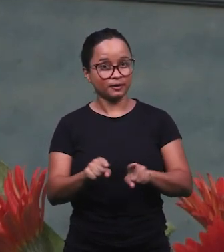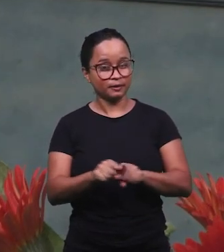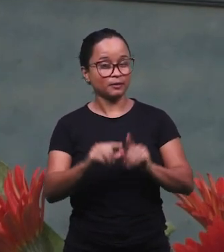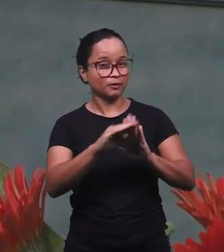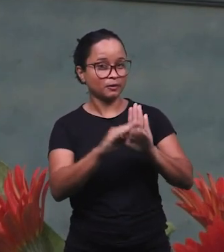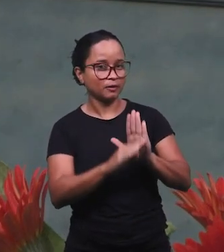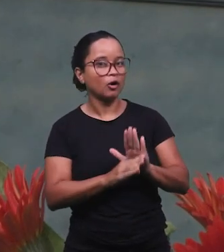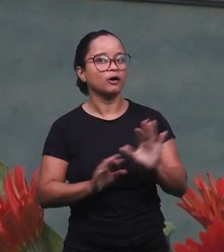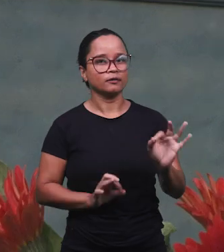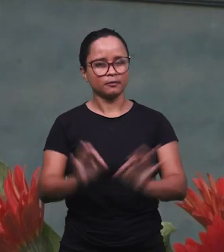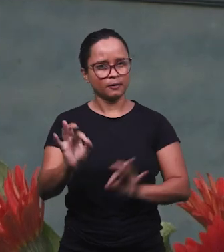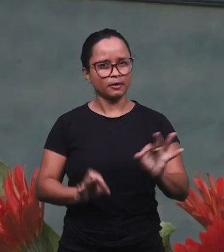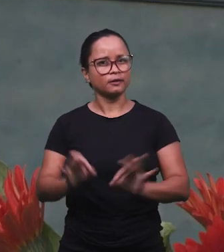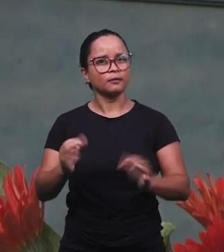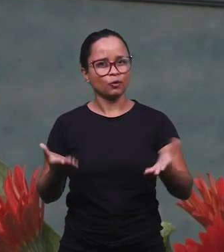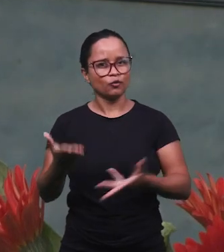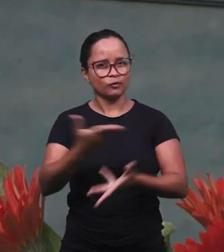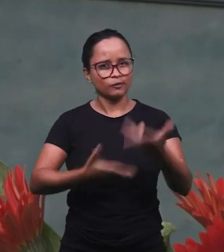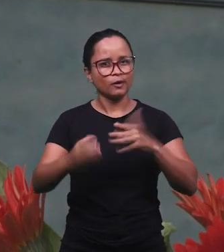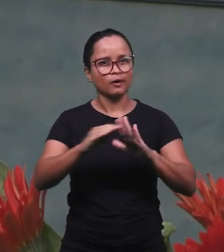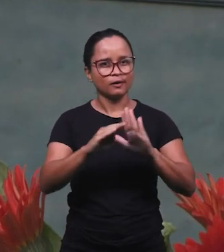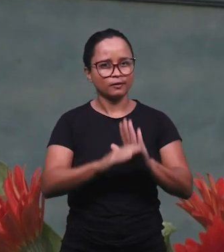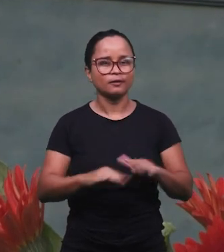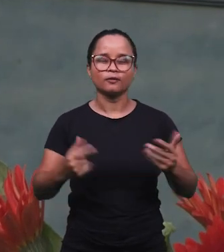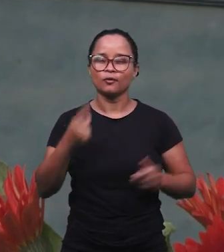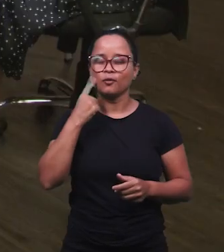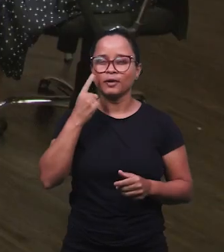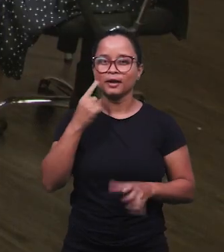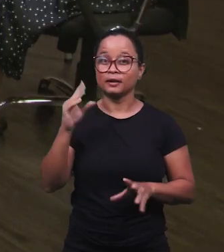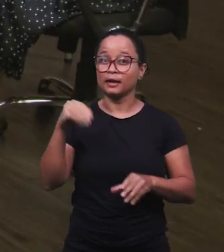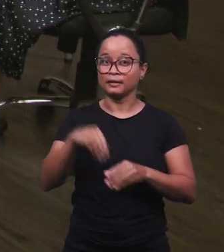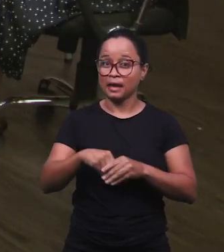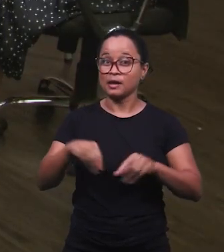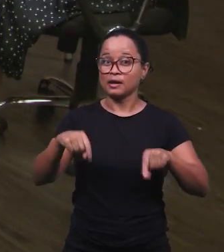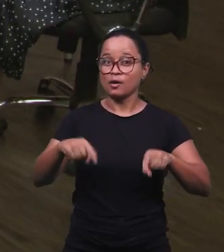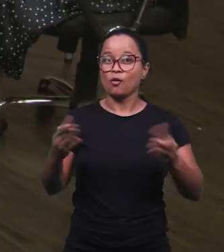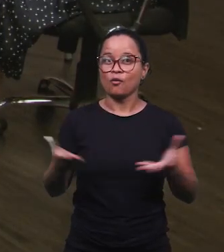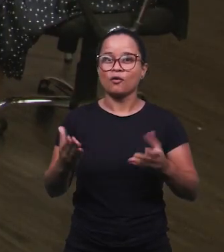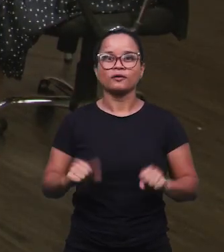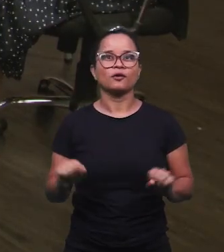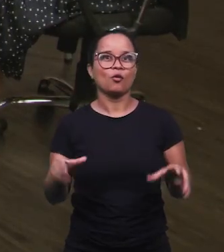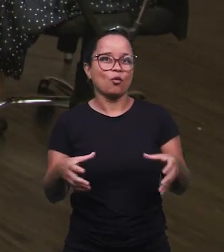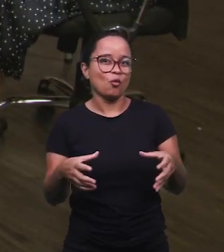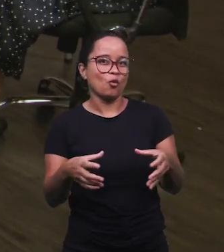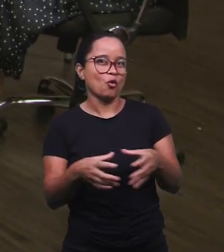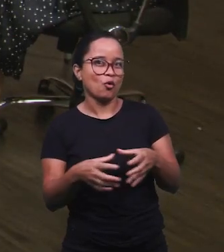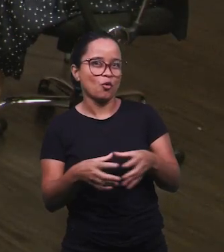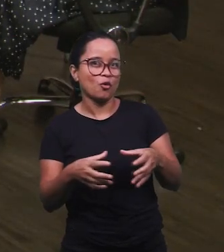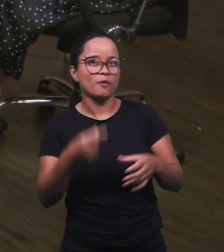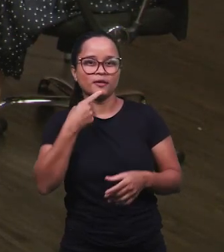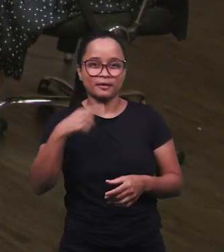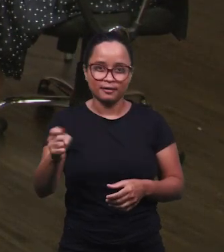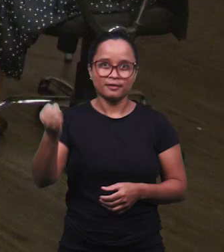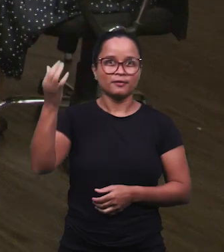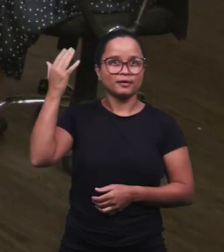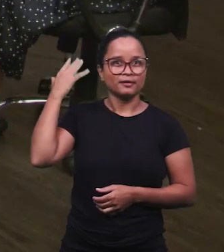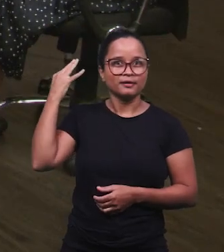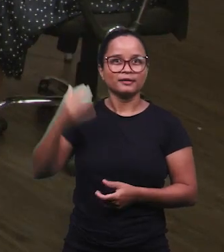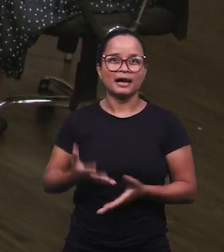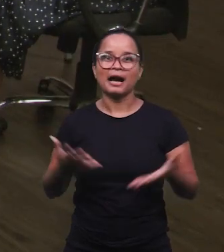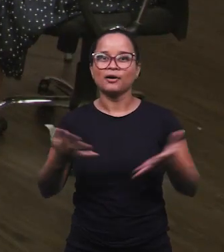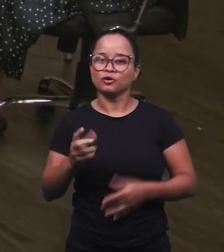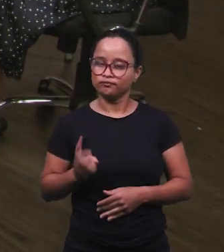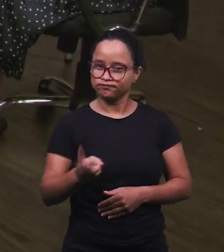aí para você participar do programa de hoje, tá bom? Vamos ver quem está aqui no estúdio hoje? Aqui está a turma que estávamos na semana passada,